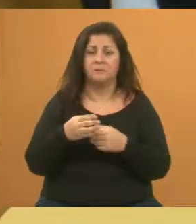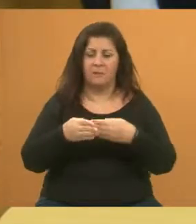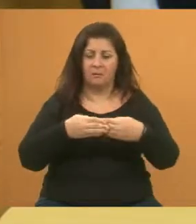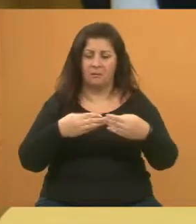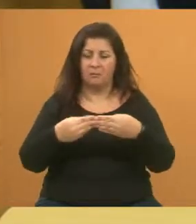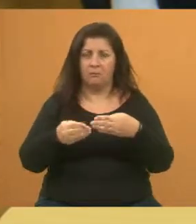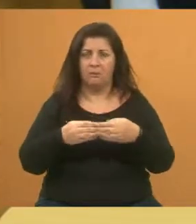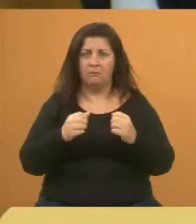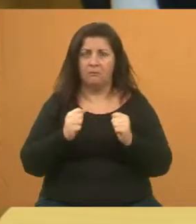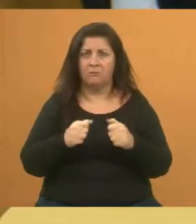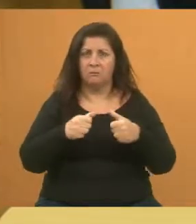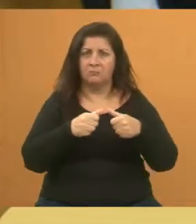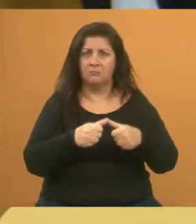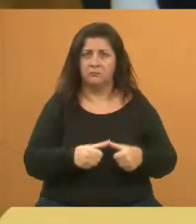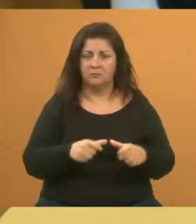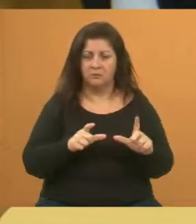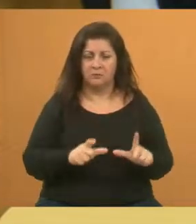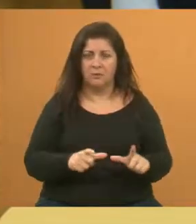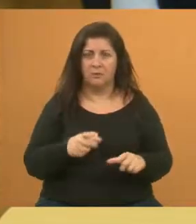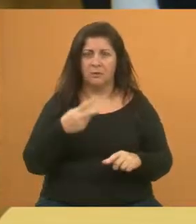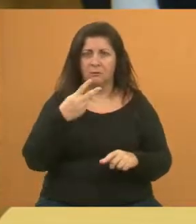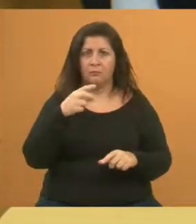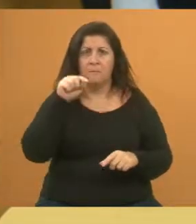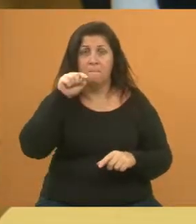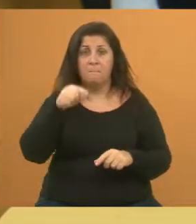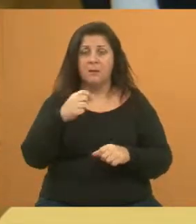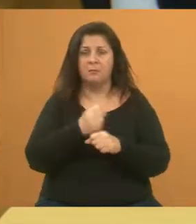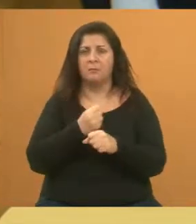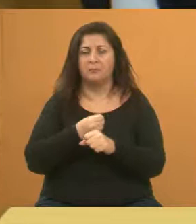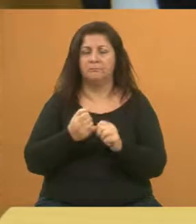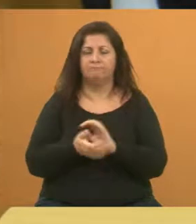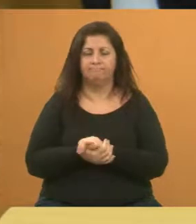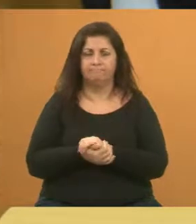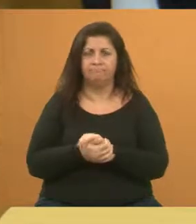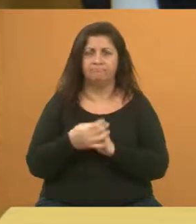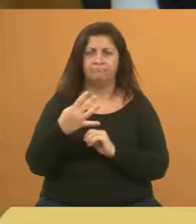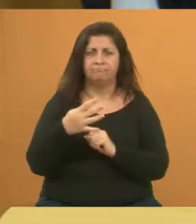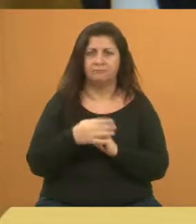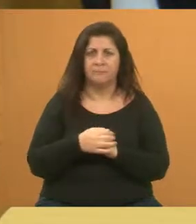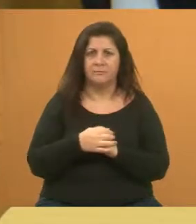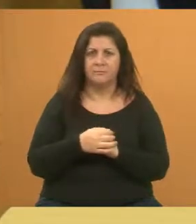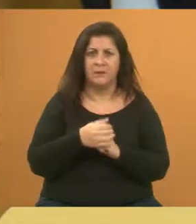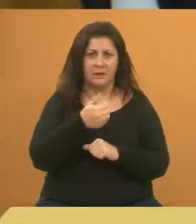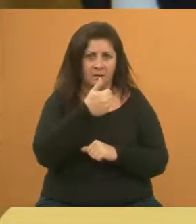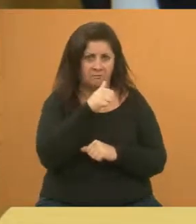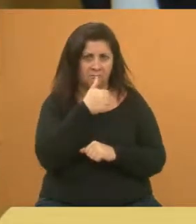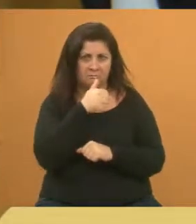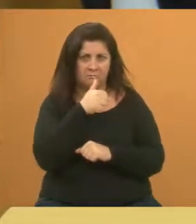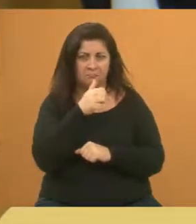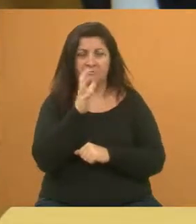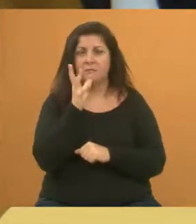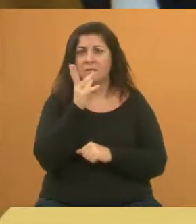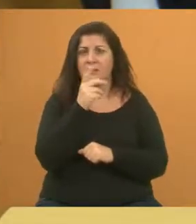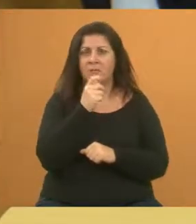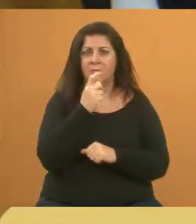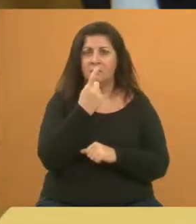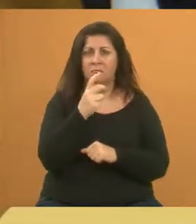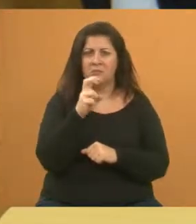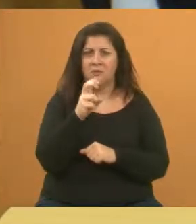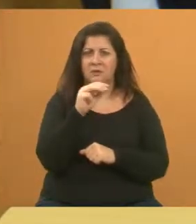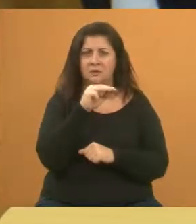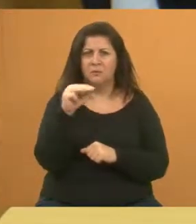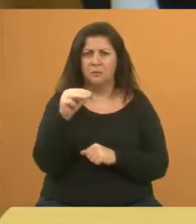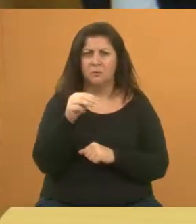plástico pode permanecer no ambiente por mais de 2.000 anos. Quarto, aquela bebida, que você demora 15 minutos